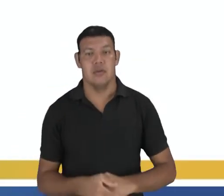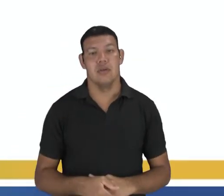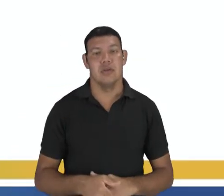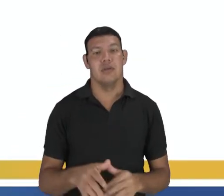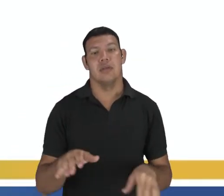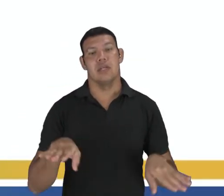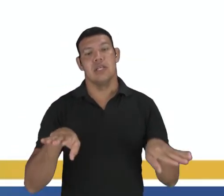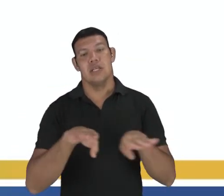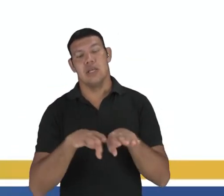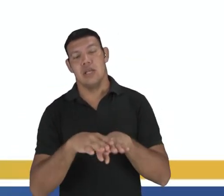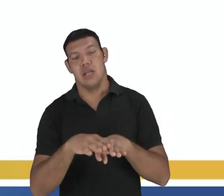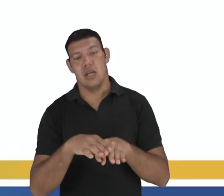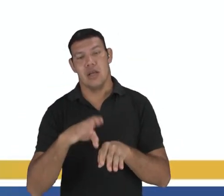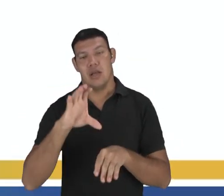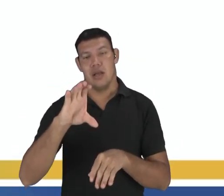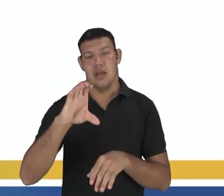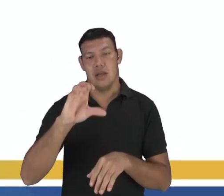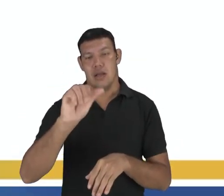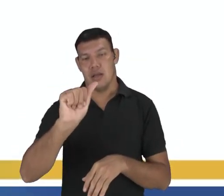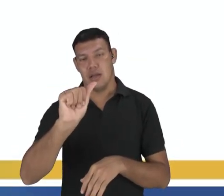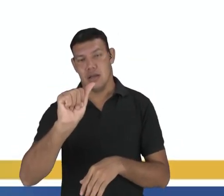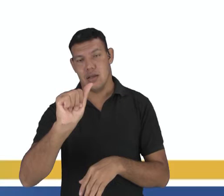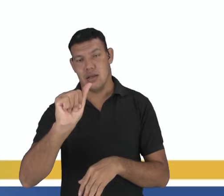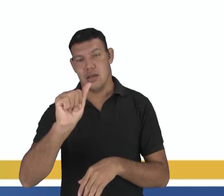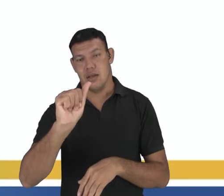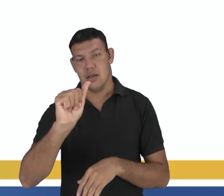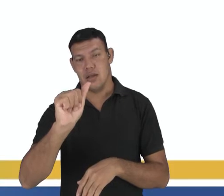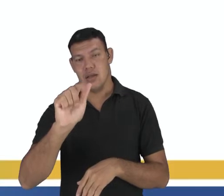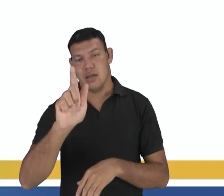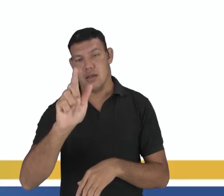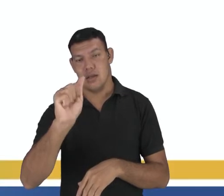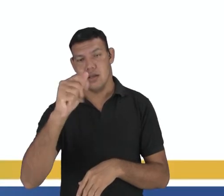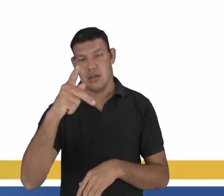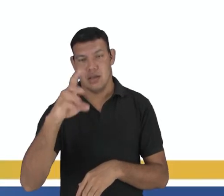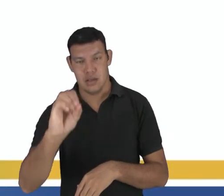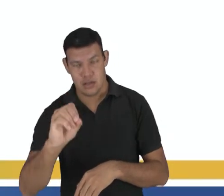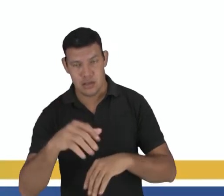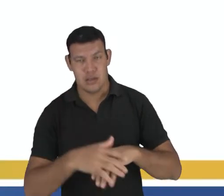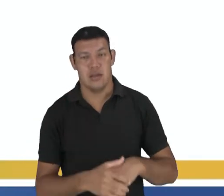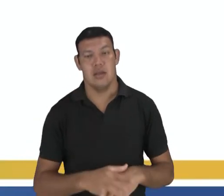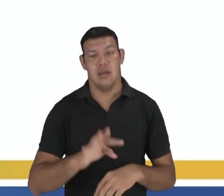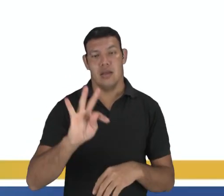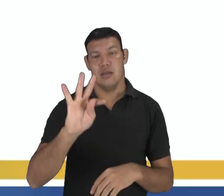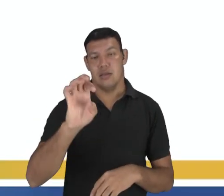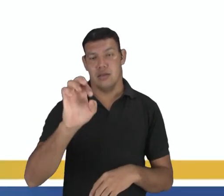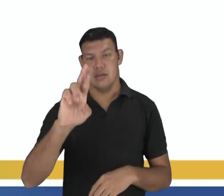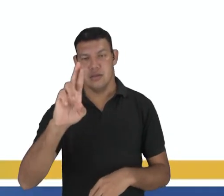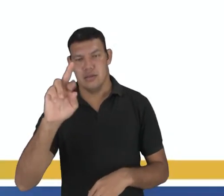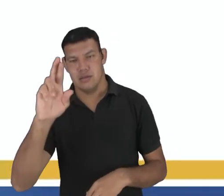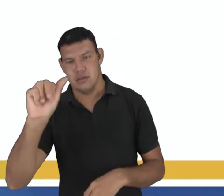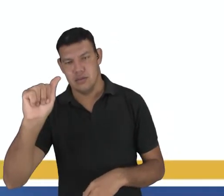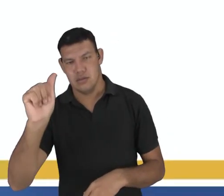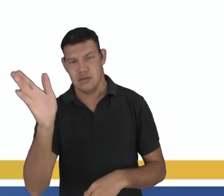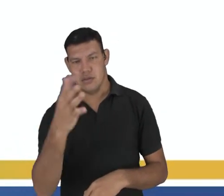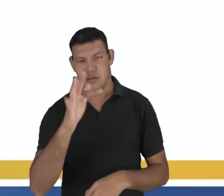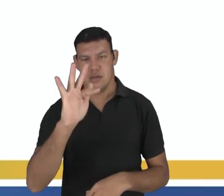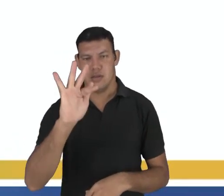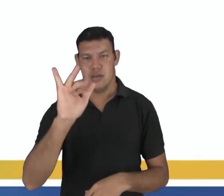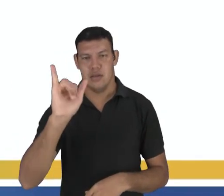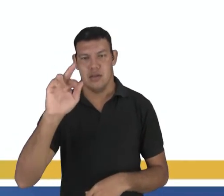savanas de terra firme, dos rios de água preta, das florestas de terra firme, etc. cada um